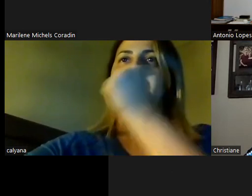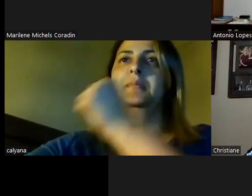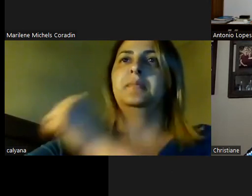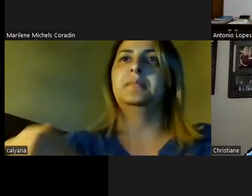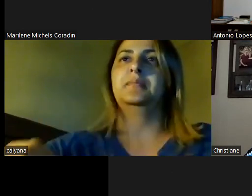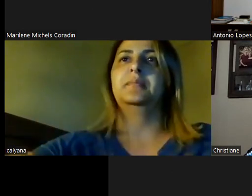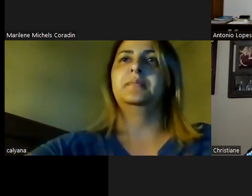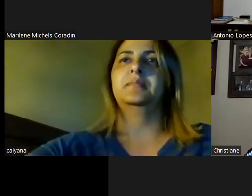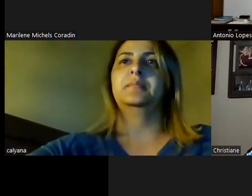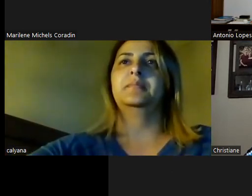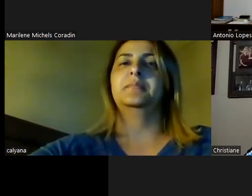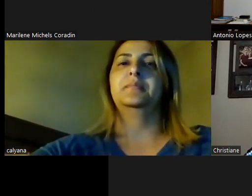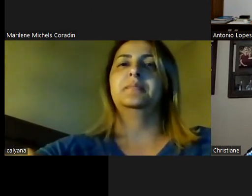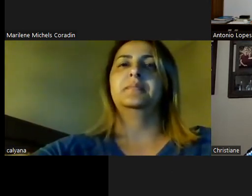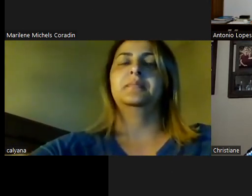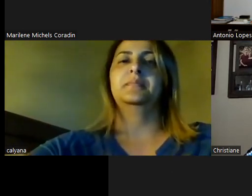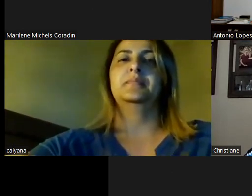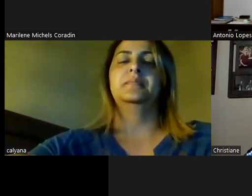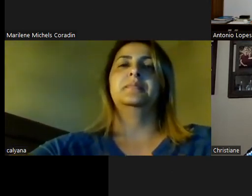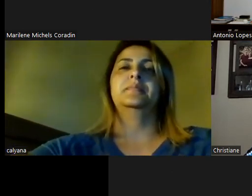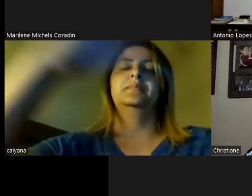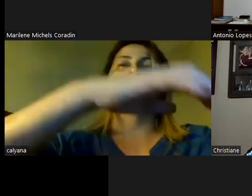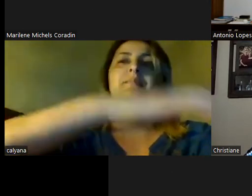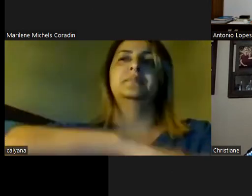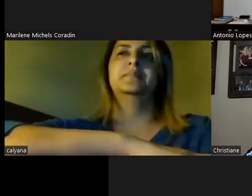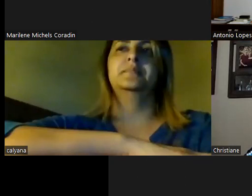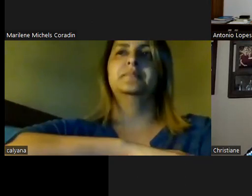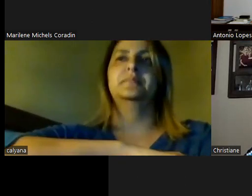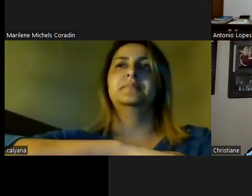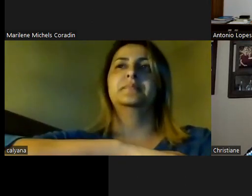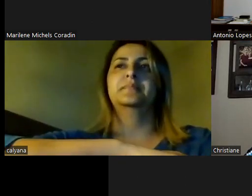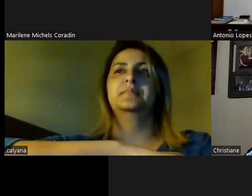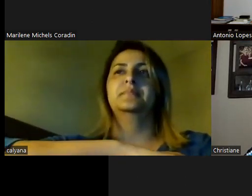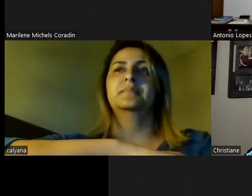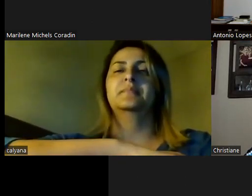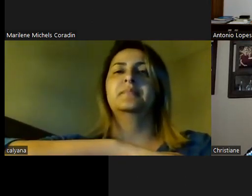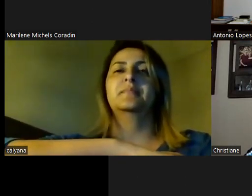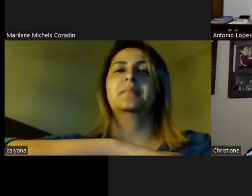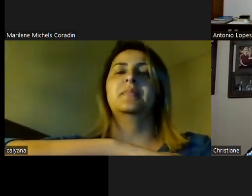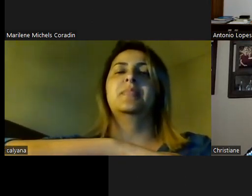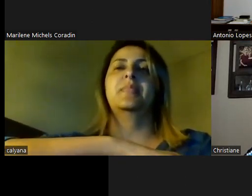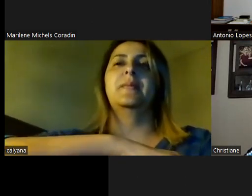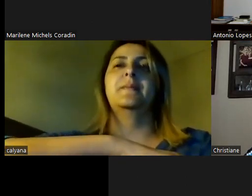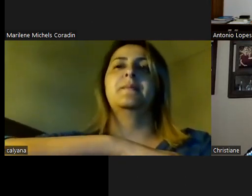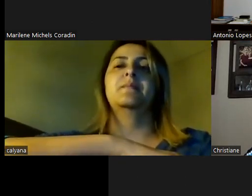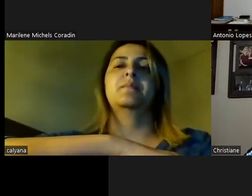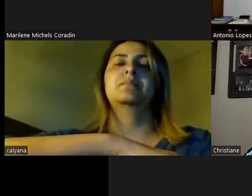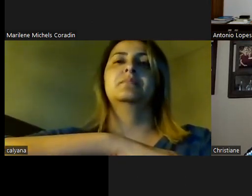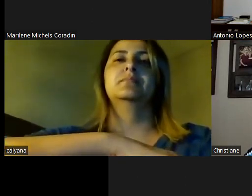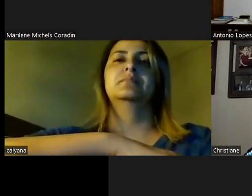Mas com a mamãe não pode, com o papai não pode. Aí vira uma confusão na relação